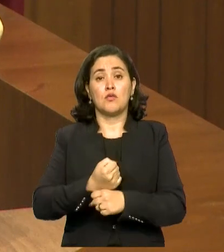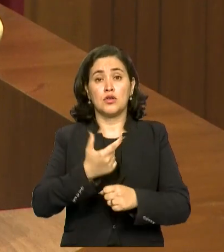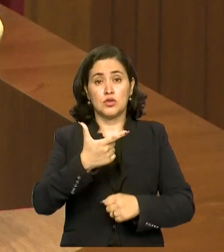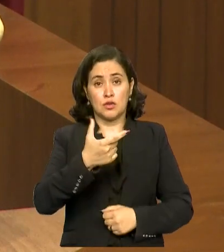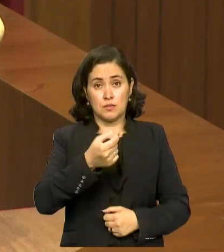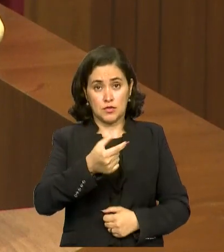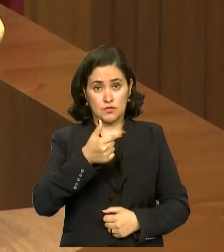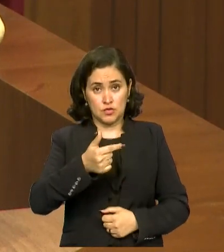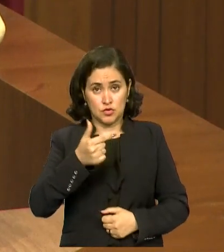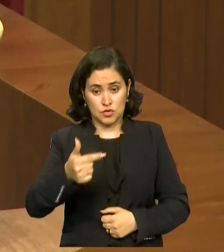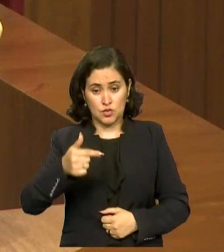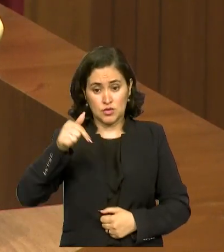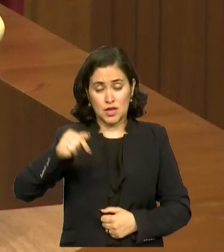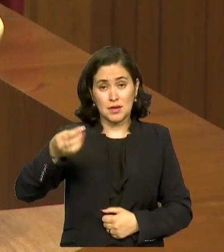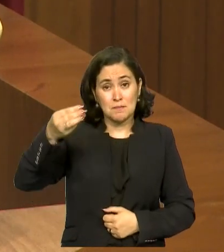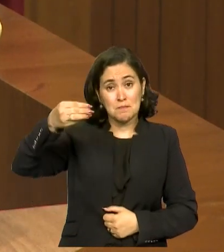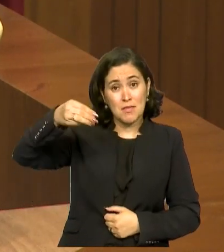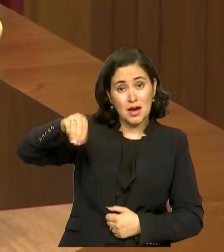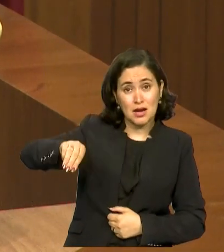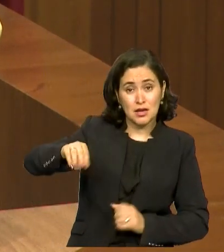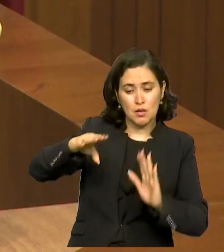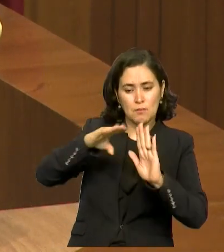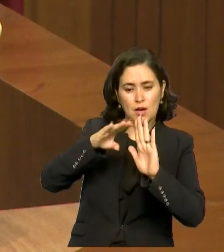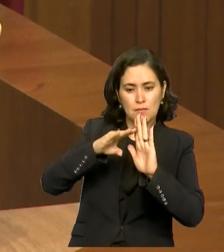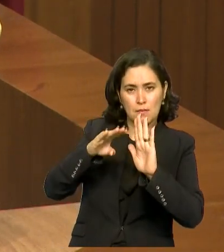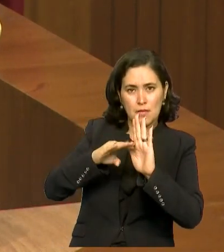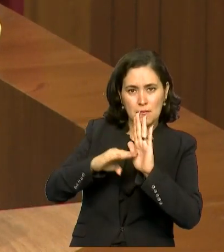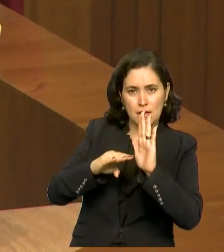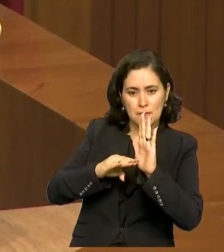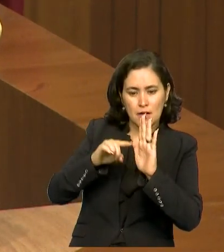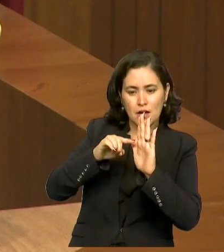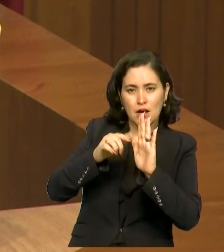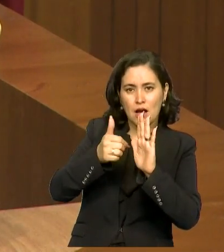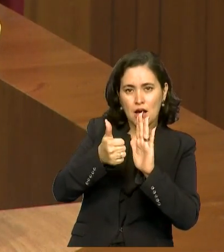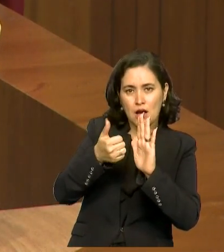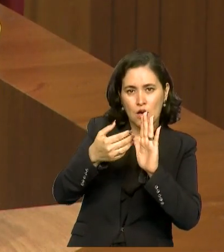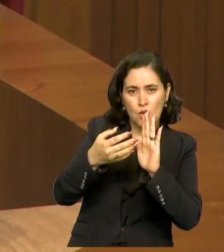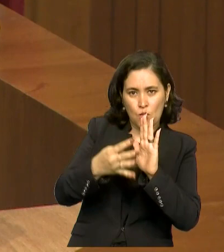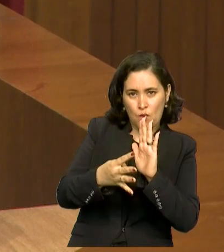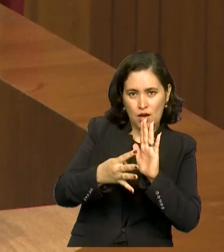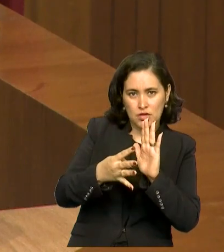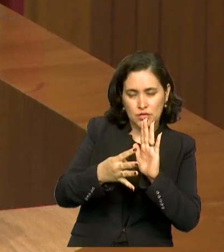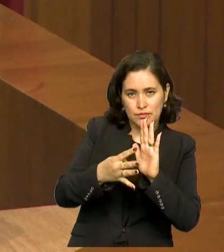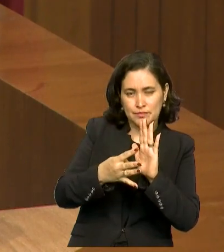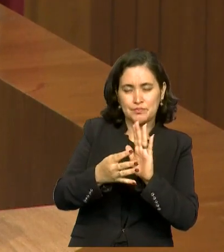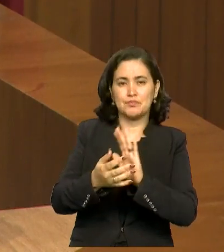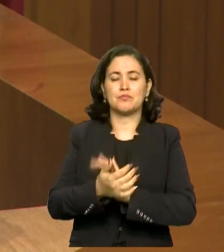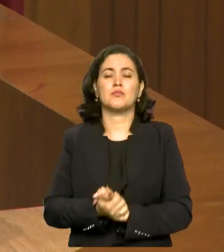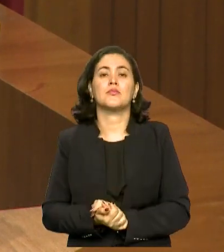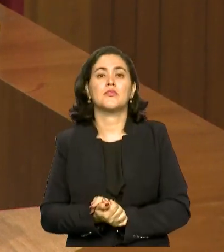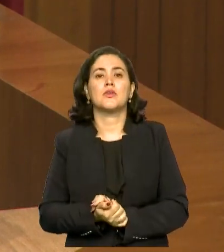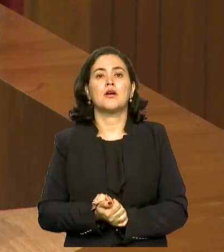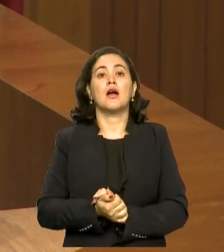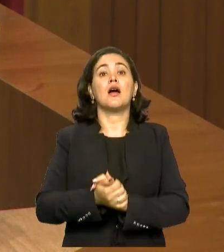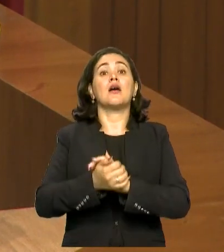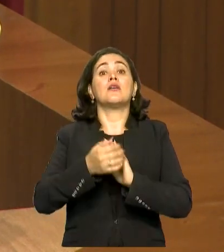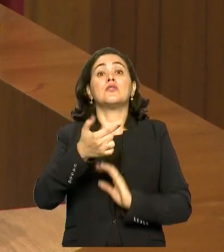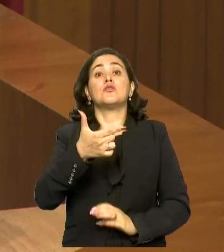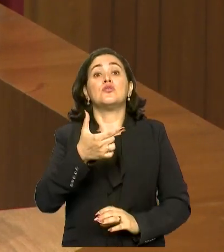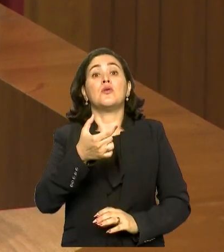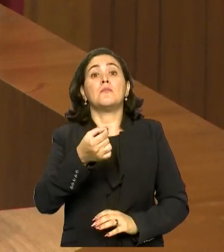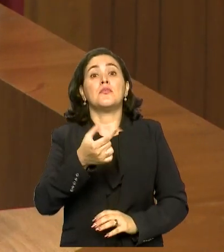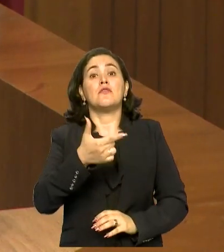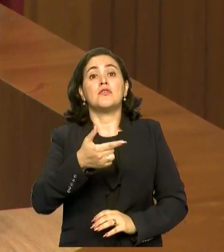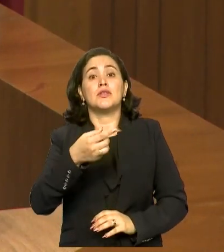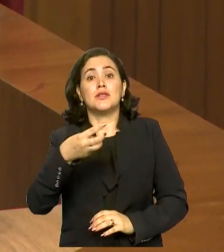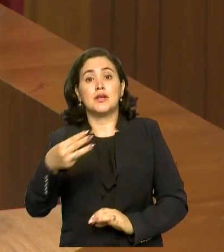lugar. E saltando para o ano de 2023, para o 7º lugar. Isso é fruto